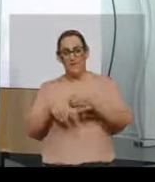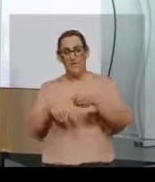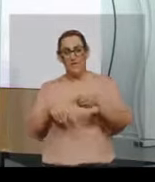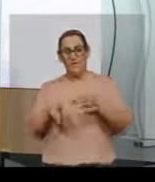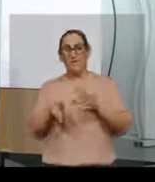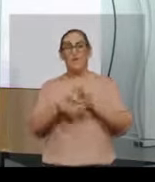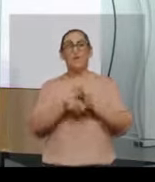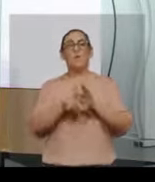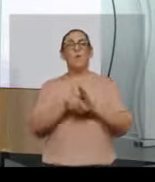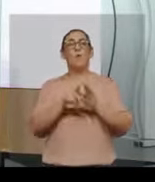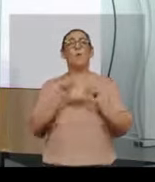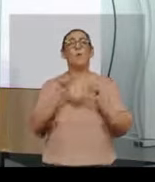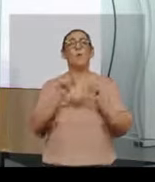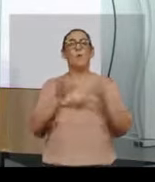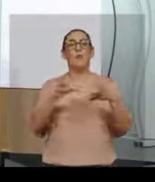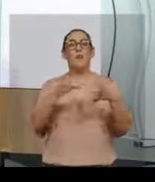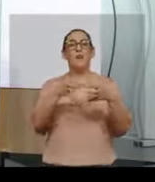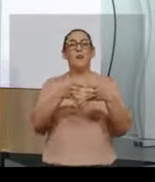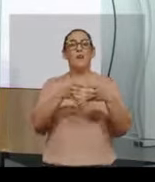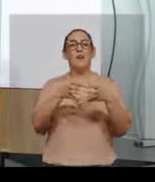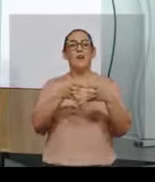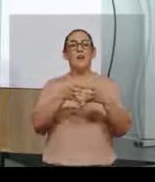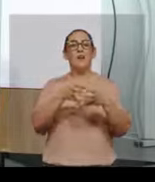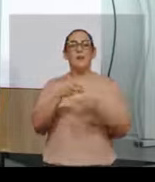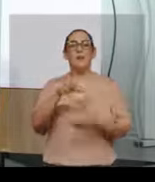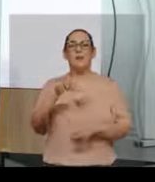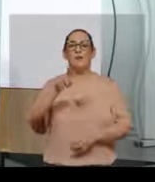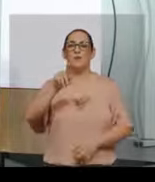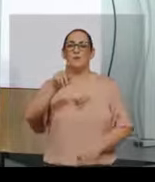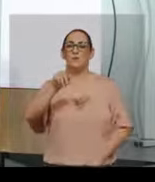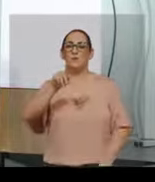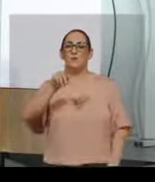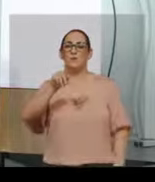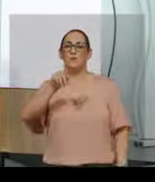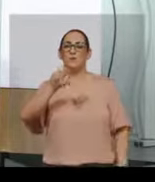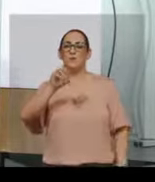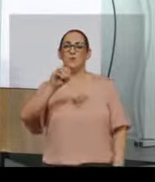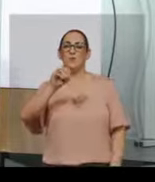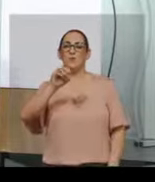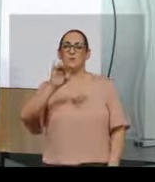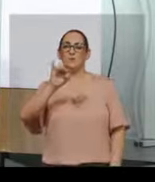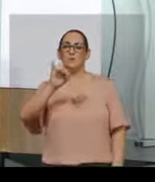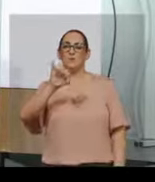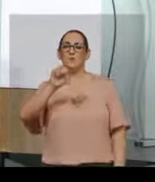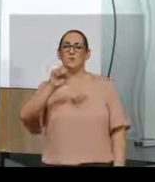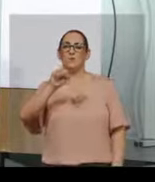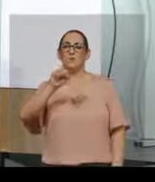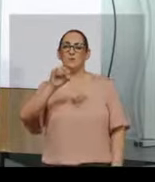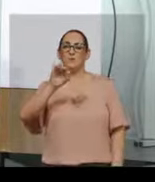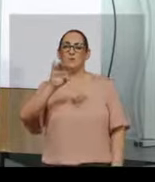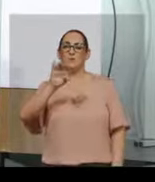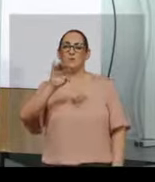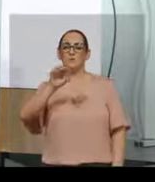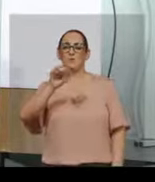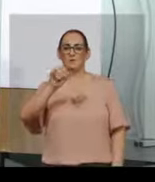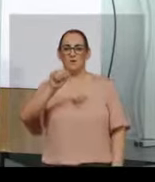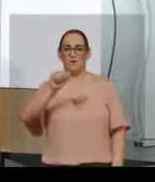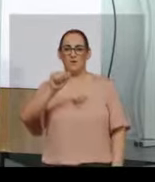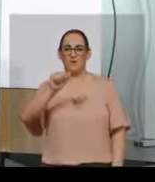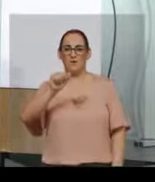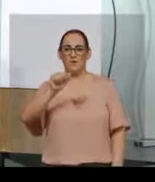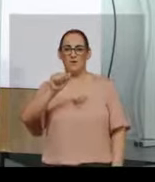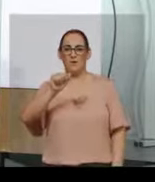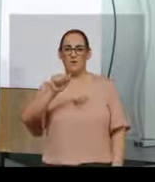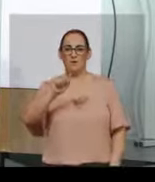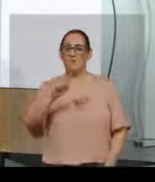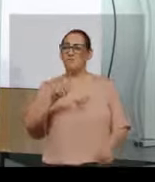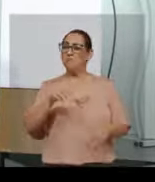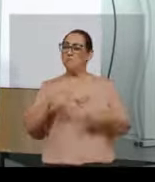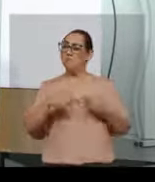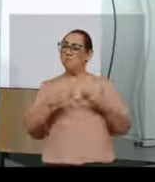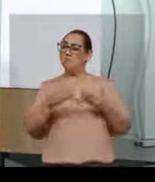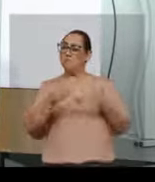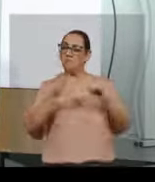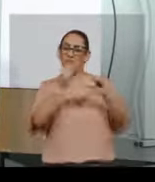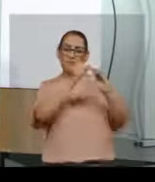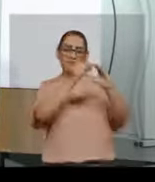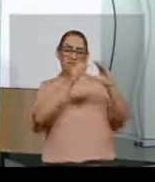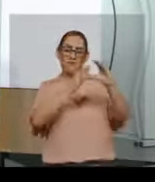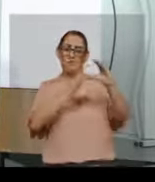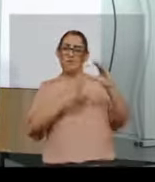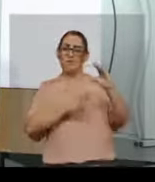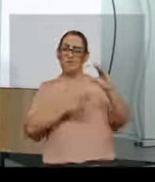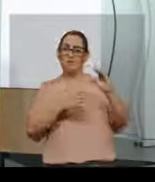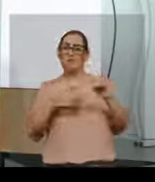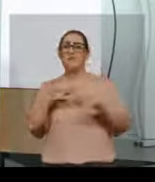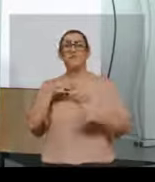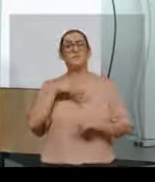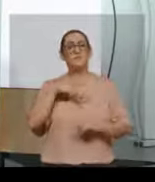protista, por mais que elas compartilhem algumas características com as plantas